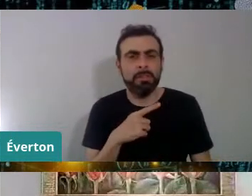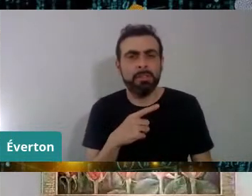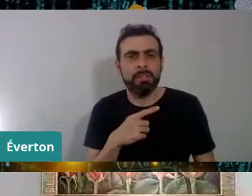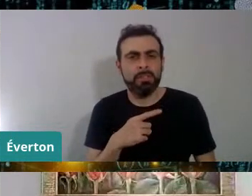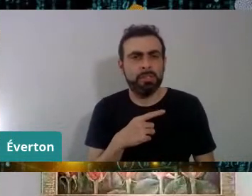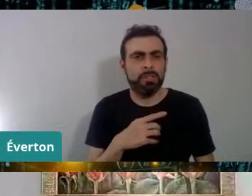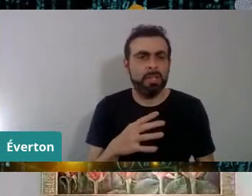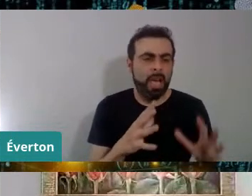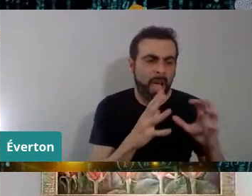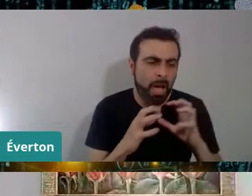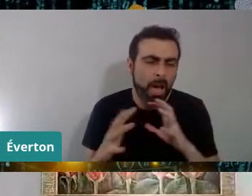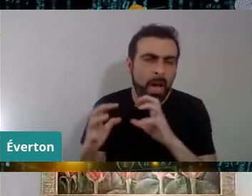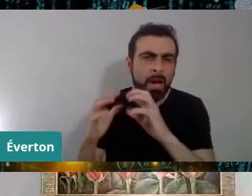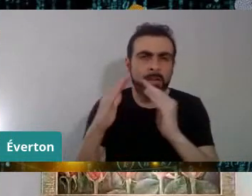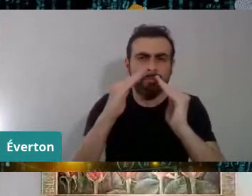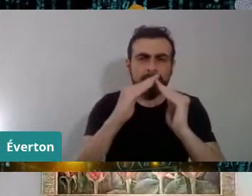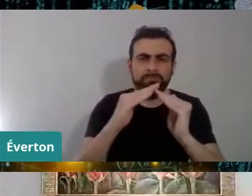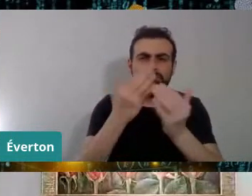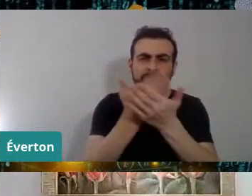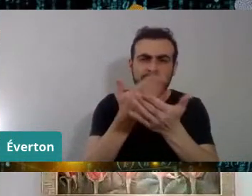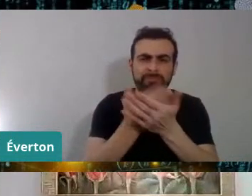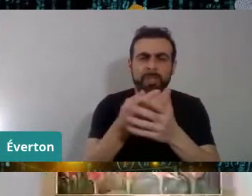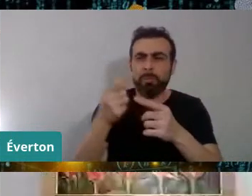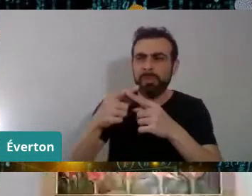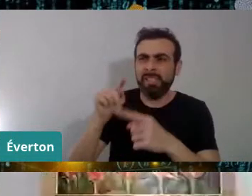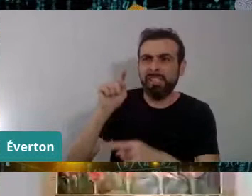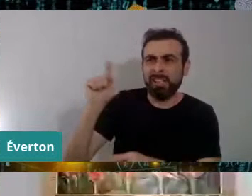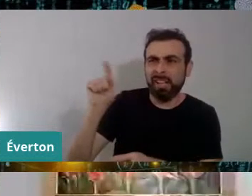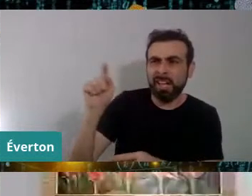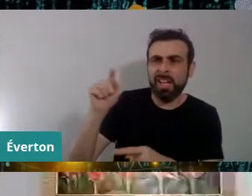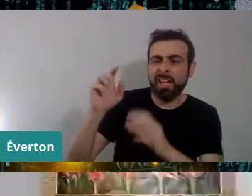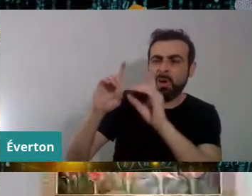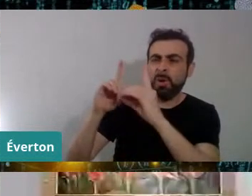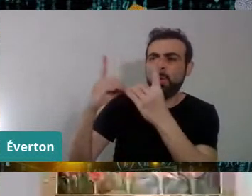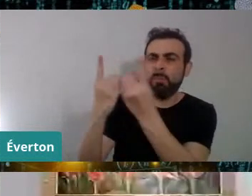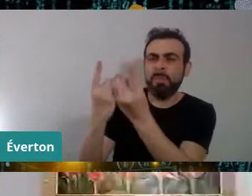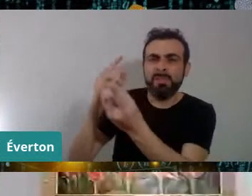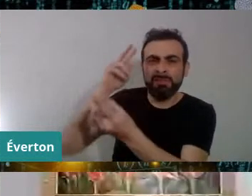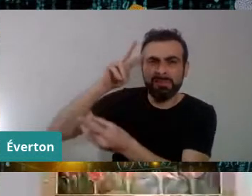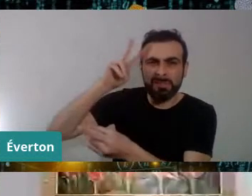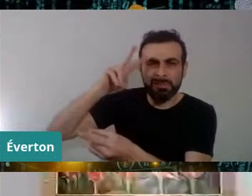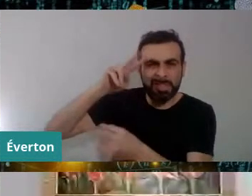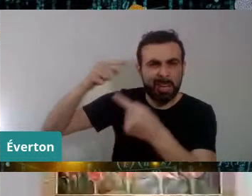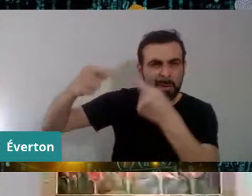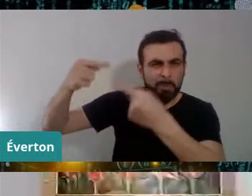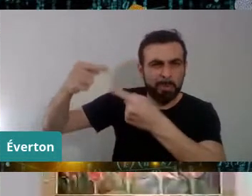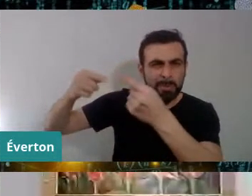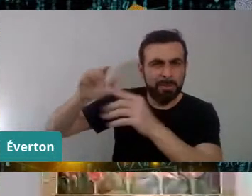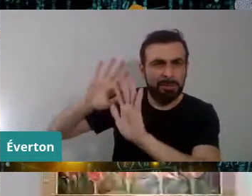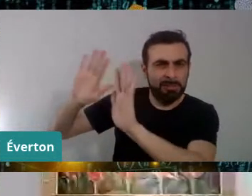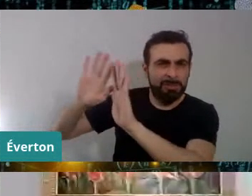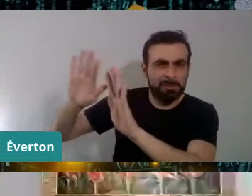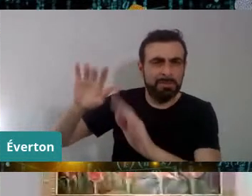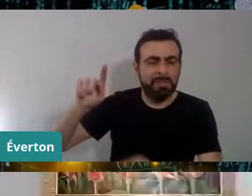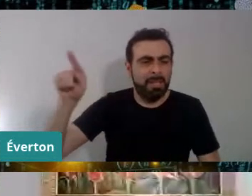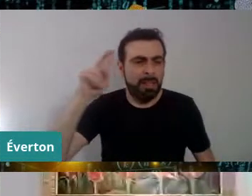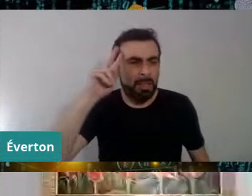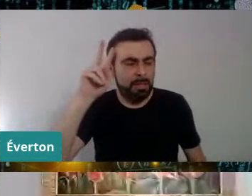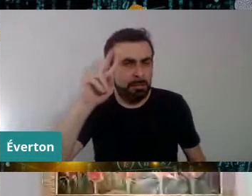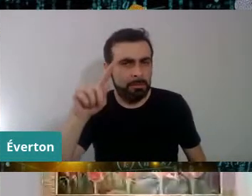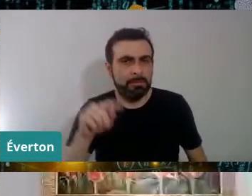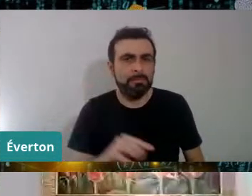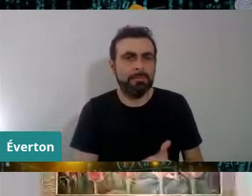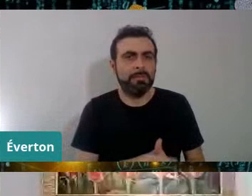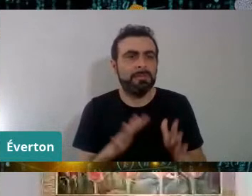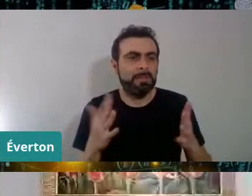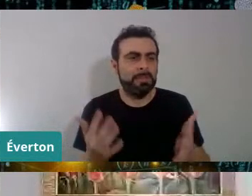escola era rachada, o departamento de história era muito político, então era um problema danado. Aí a gente lembra lá que foi